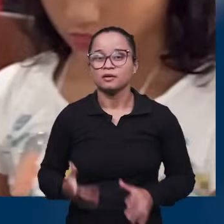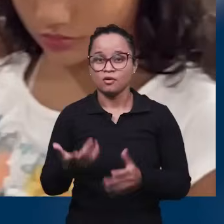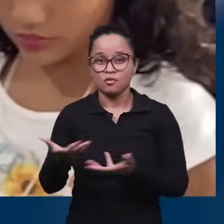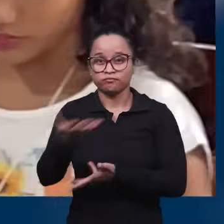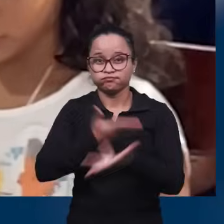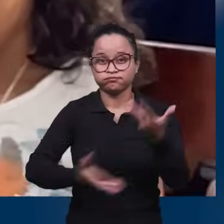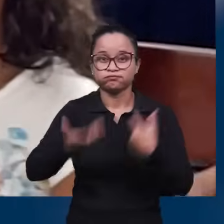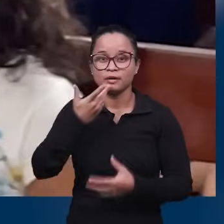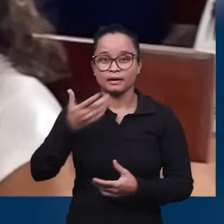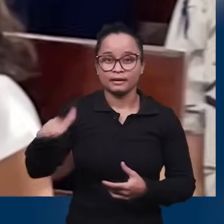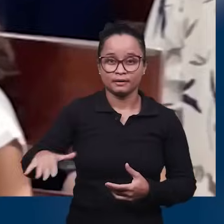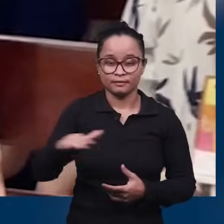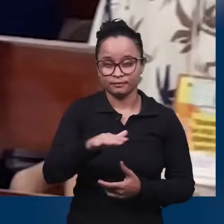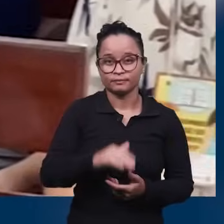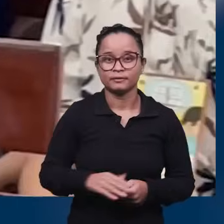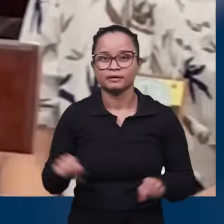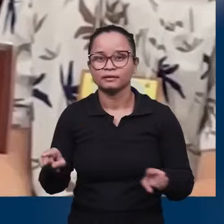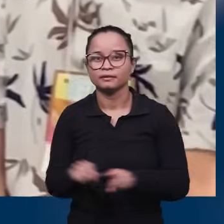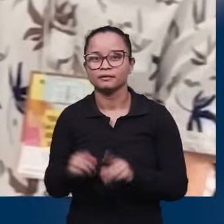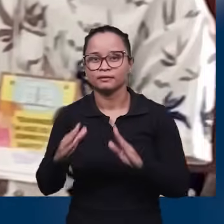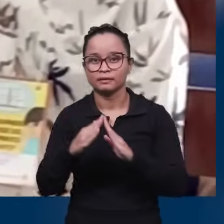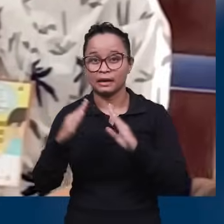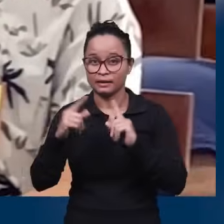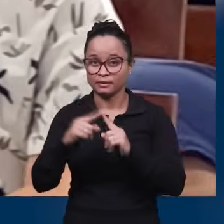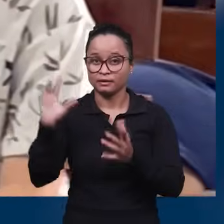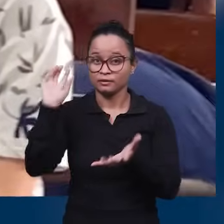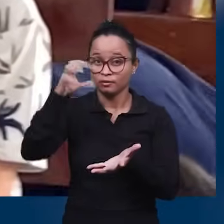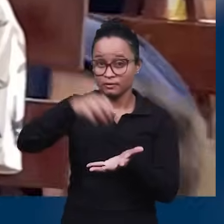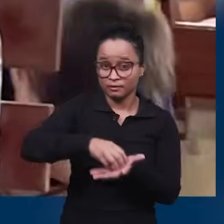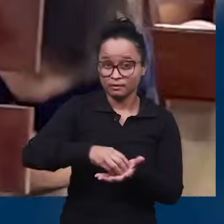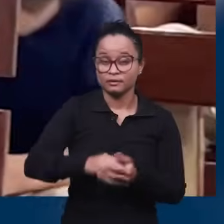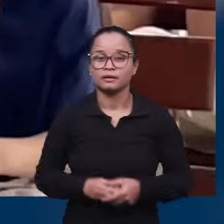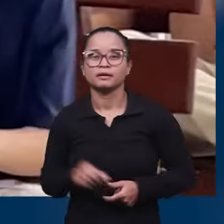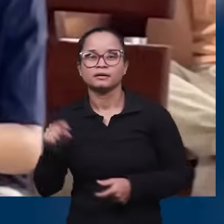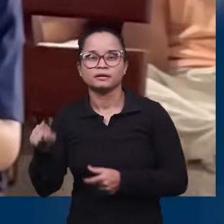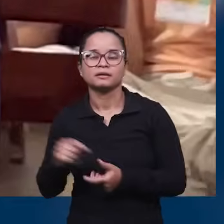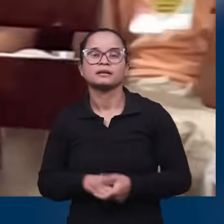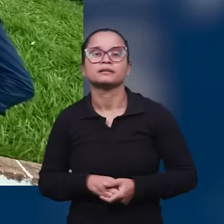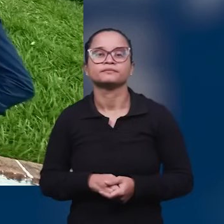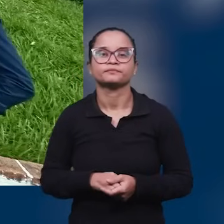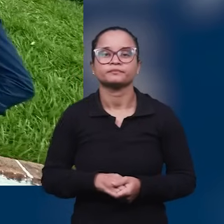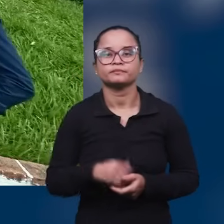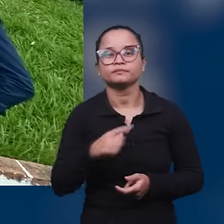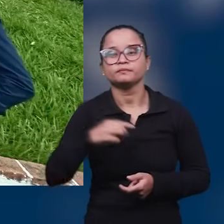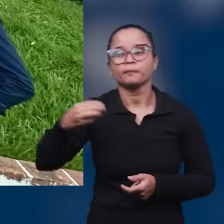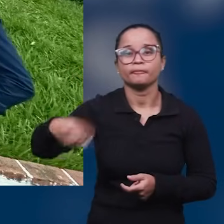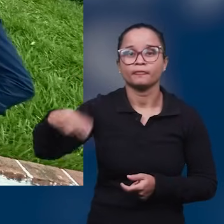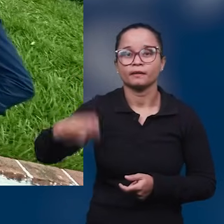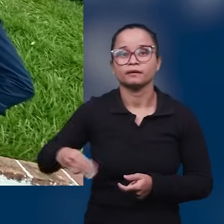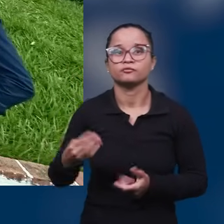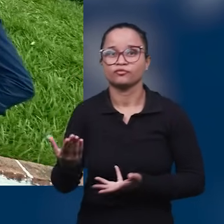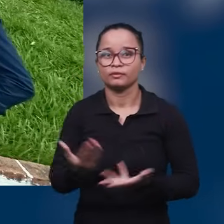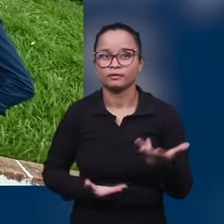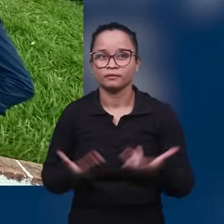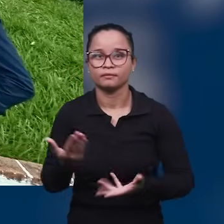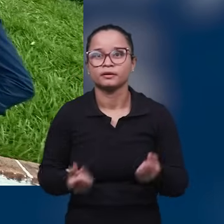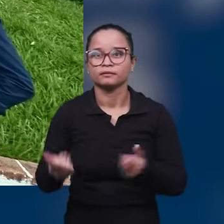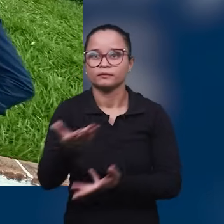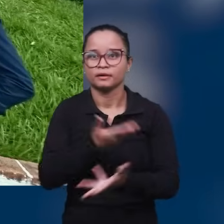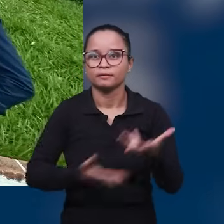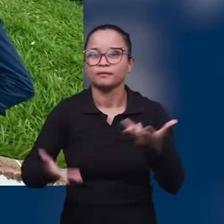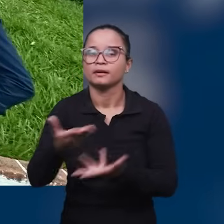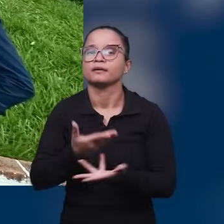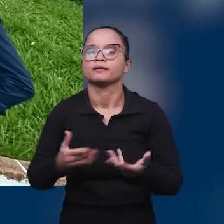tiveram participando. Foi uma festa, muitas crianças envolvidas e o nome do Senhor foi glorificado. Vamos ali para o Seminário das Cias,